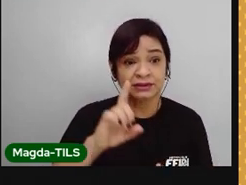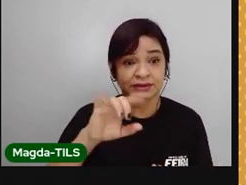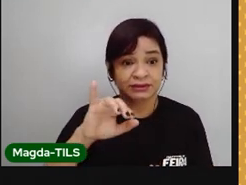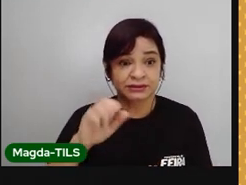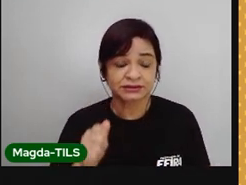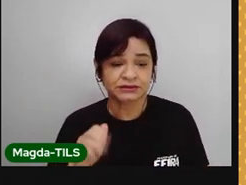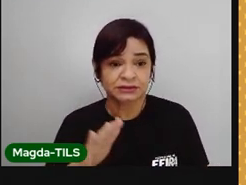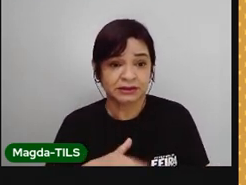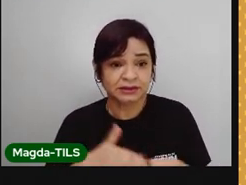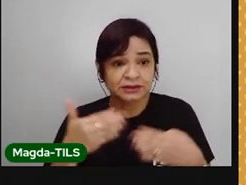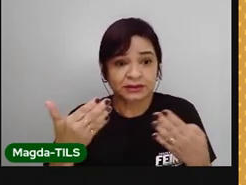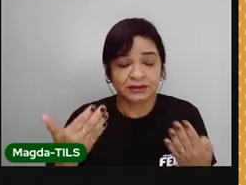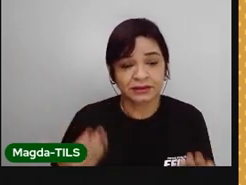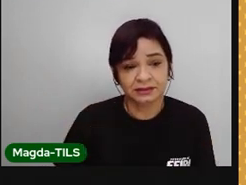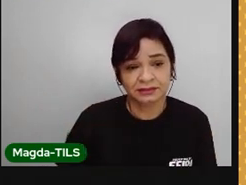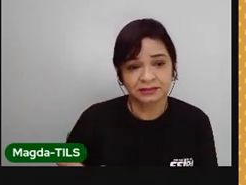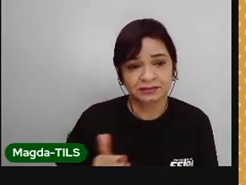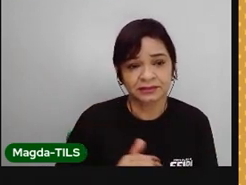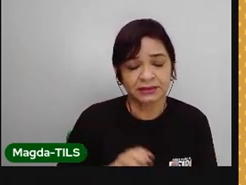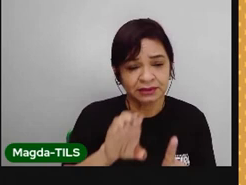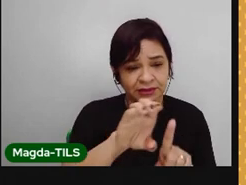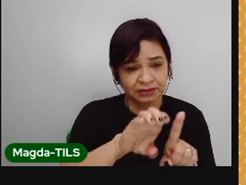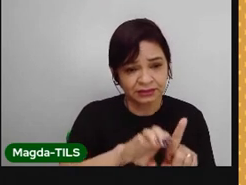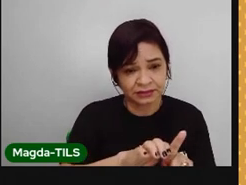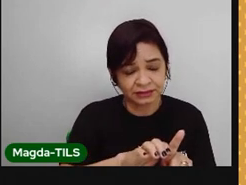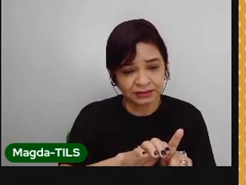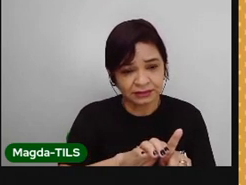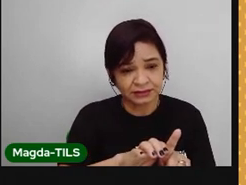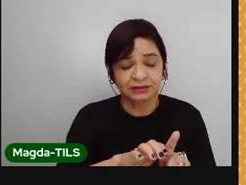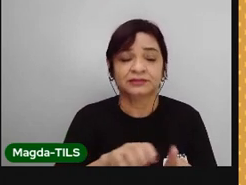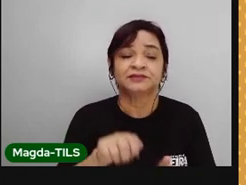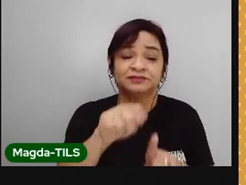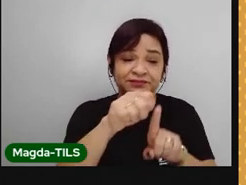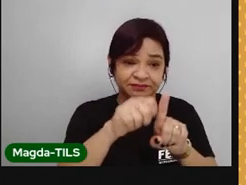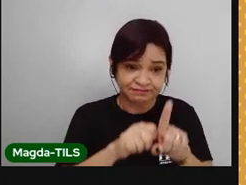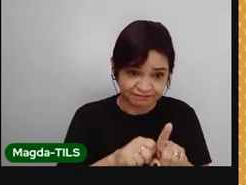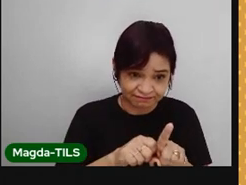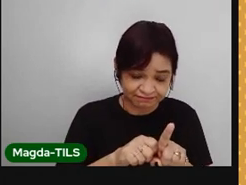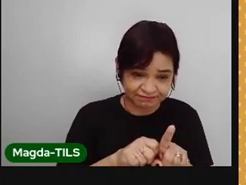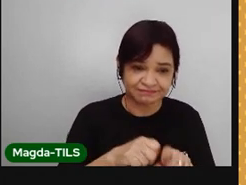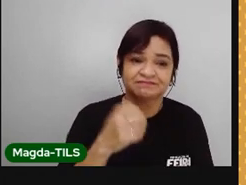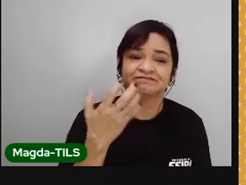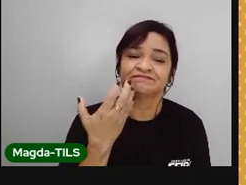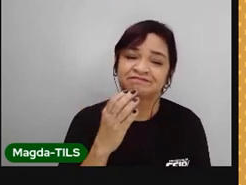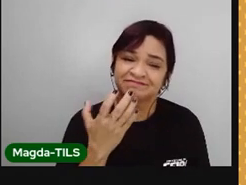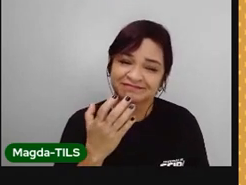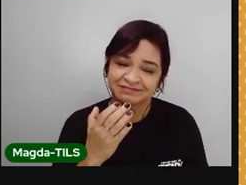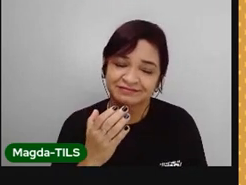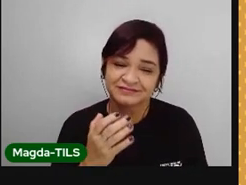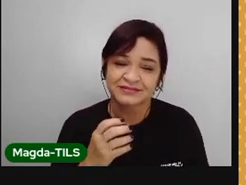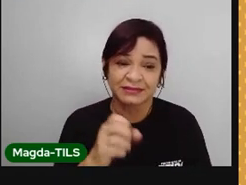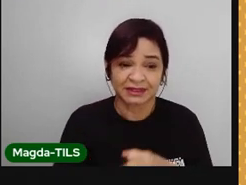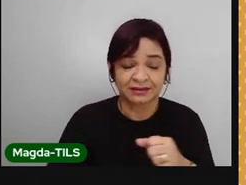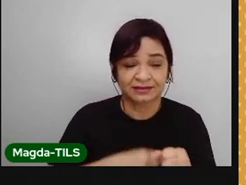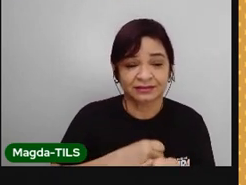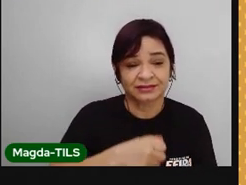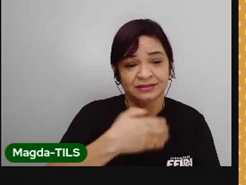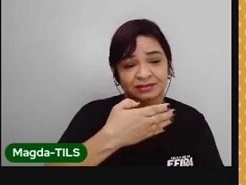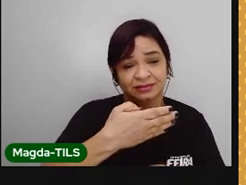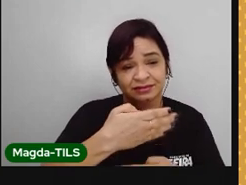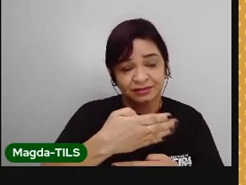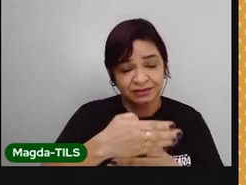né, ele é acrescentado no mês de fevereiro, que é o mês mais curto do ano. Então, nos anos bissextos, ao invés de ter